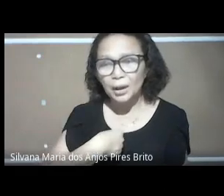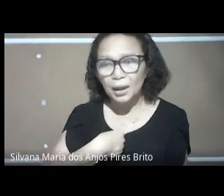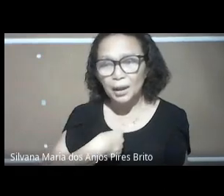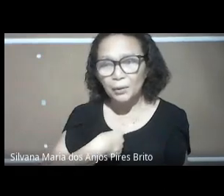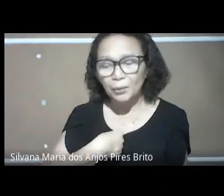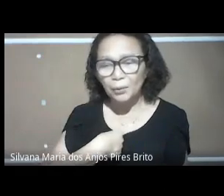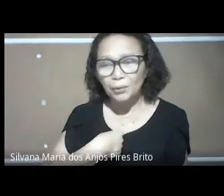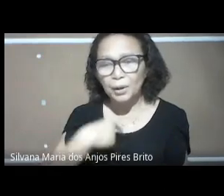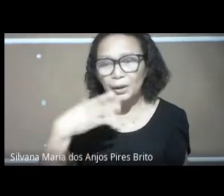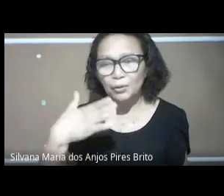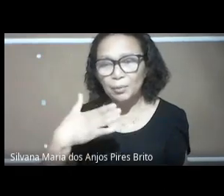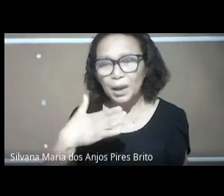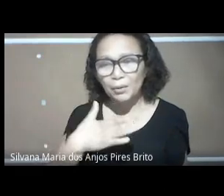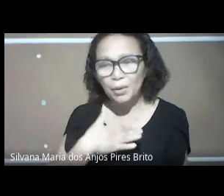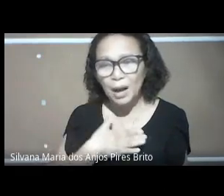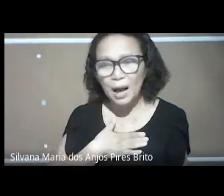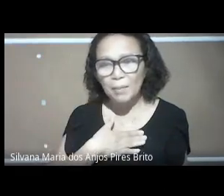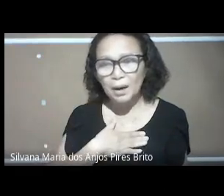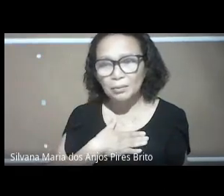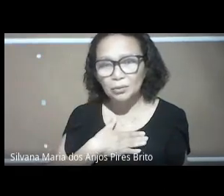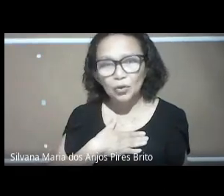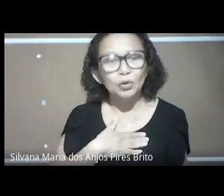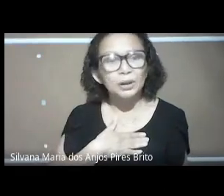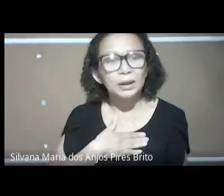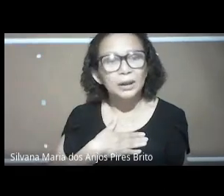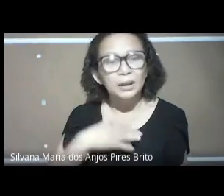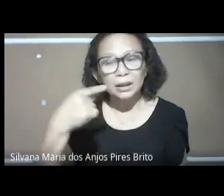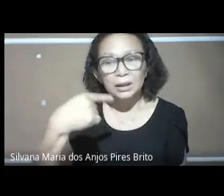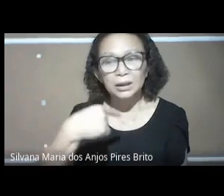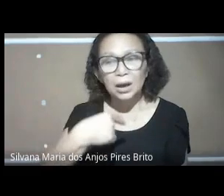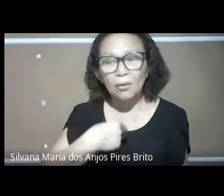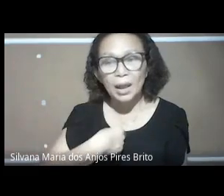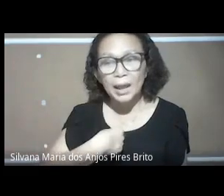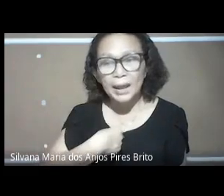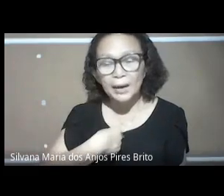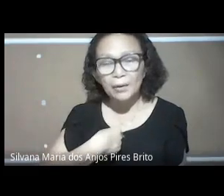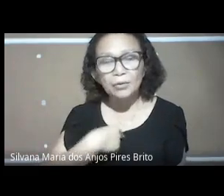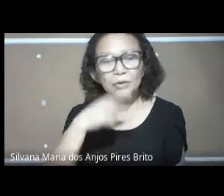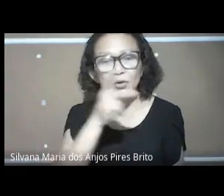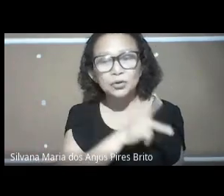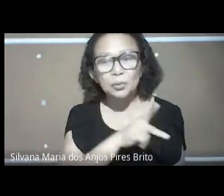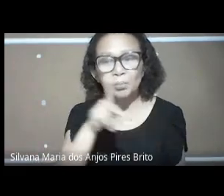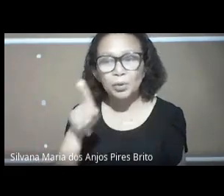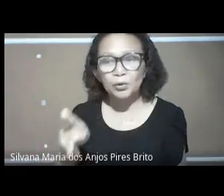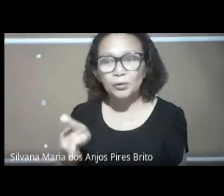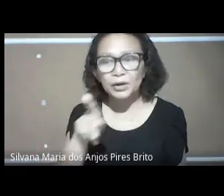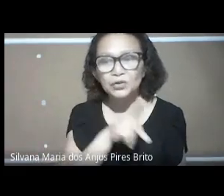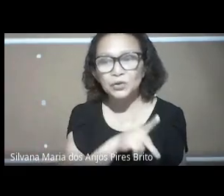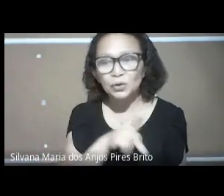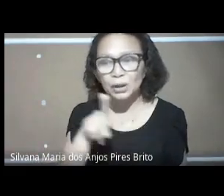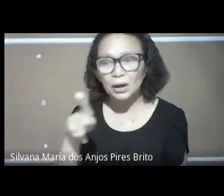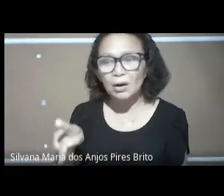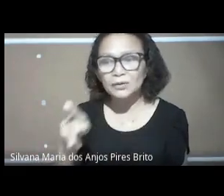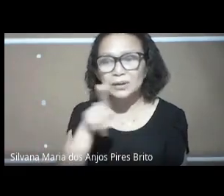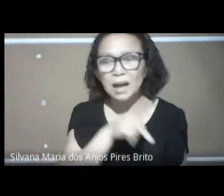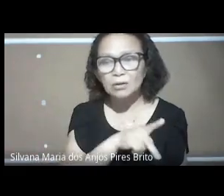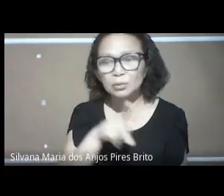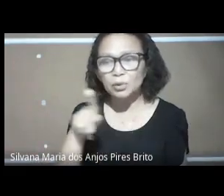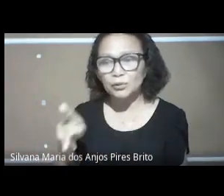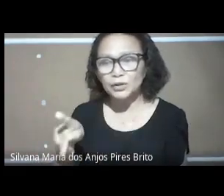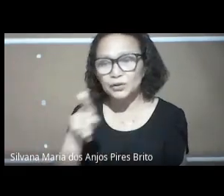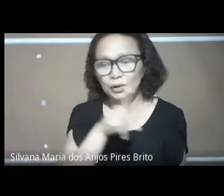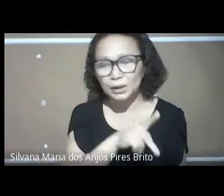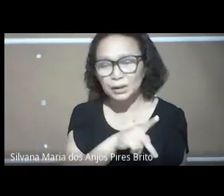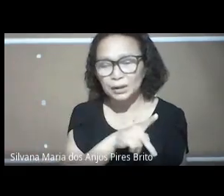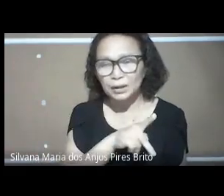indicador. Eu. E o meu, a mão toda. Então, eu sou professora. Olha o sinal